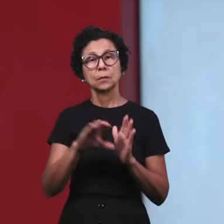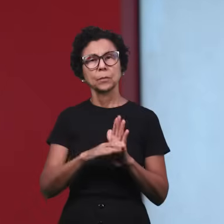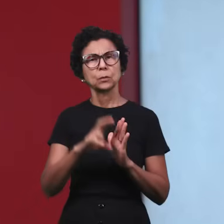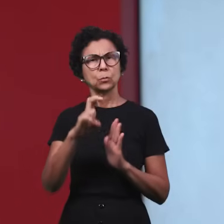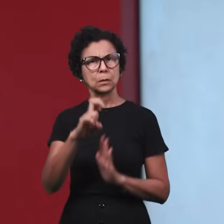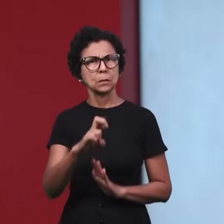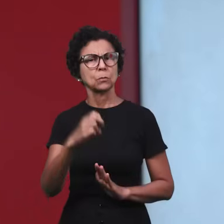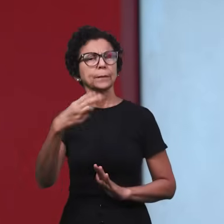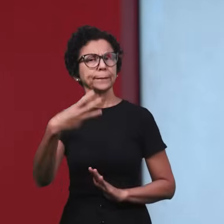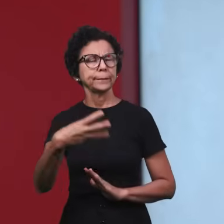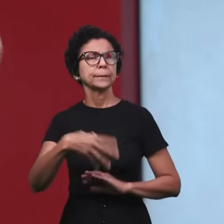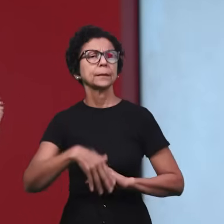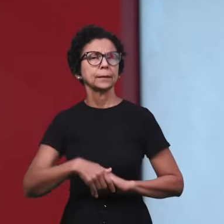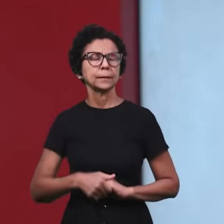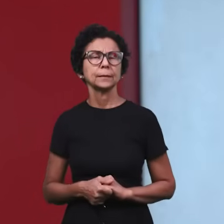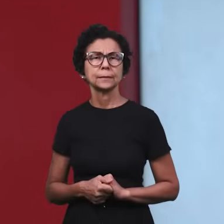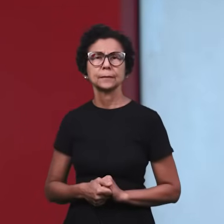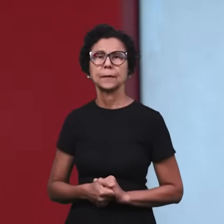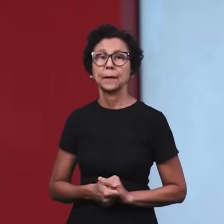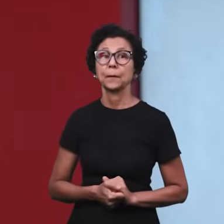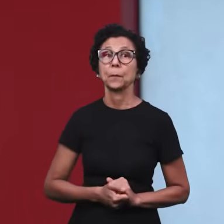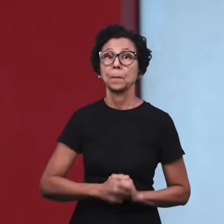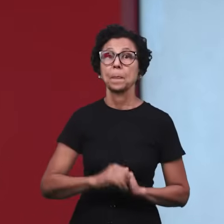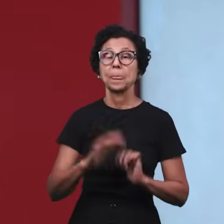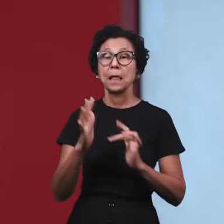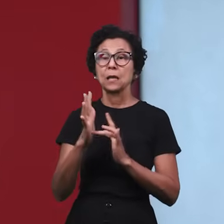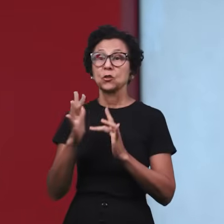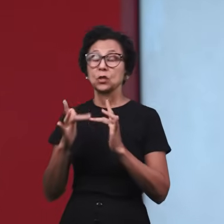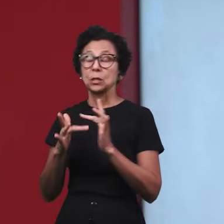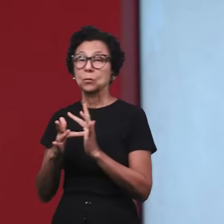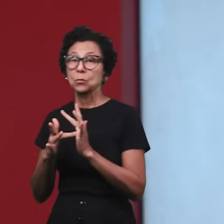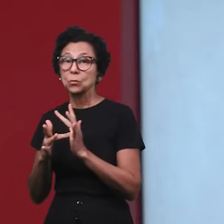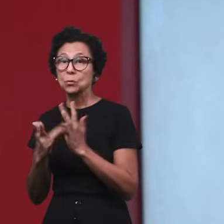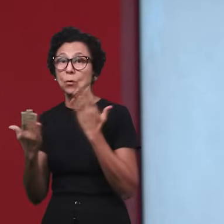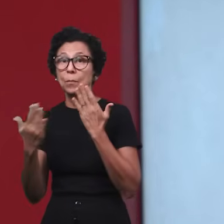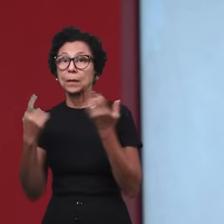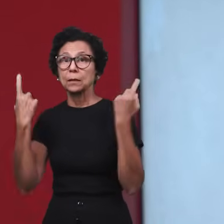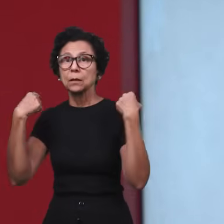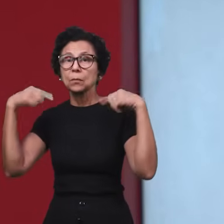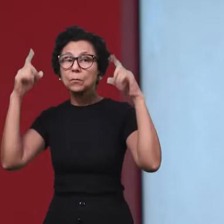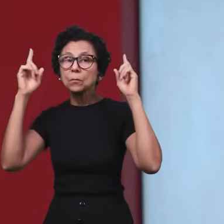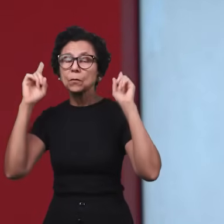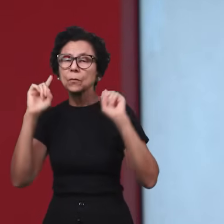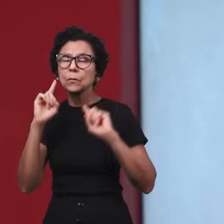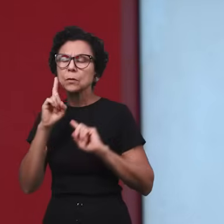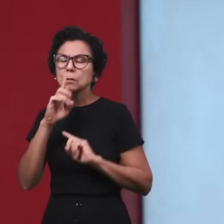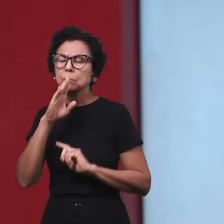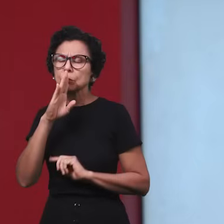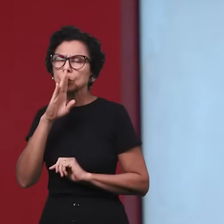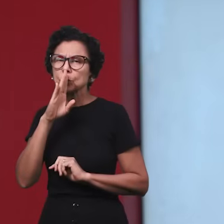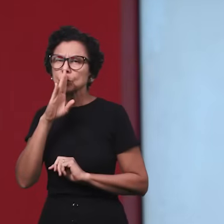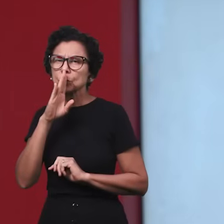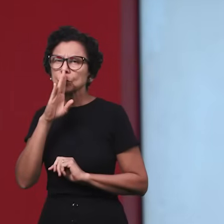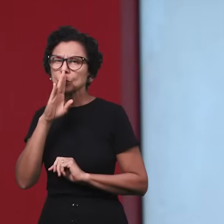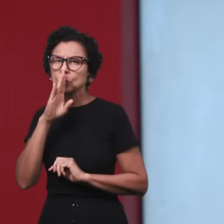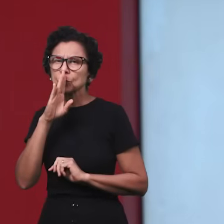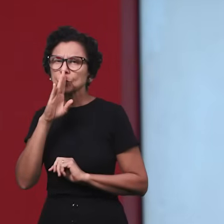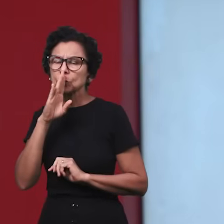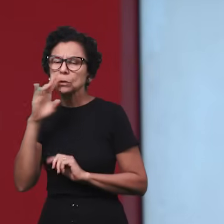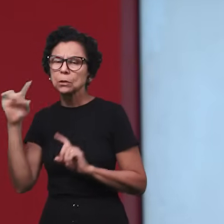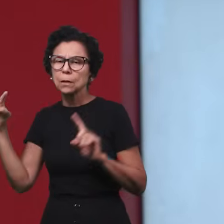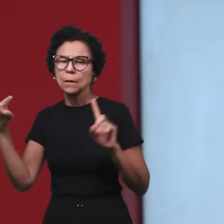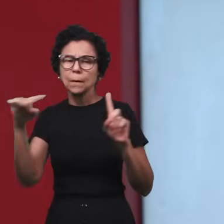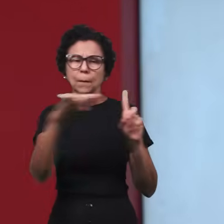levado como ovelha muda diante dos seus tosqueadores e não abriu a sua boca. Então a lã era um produto acessível e